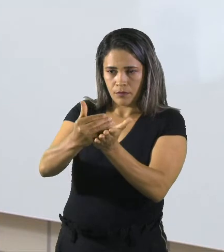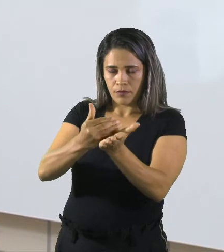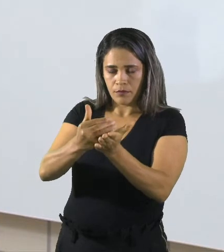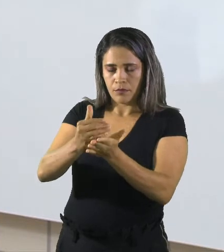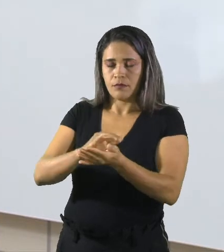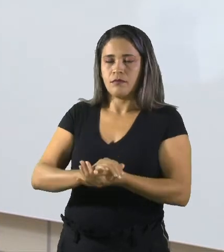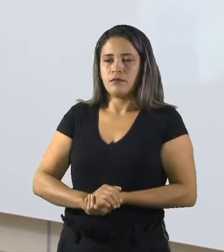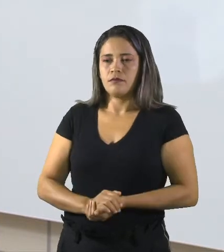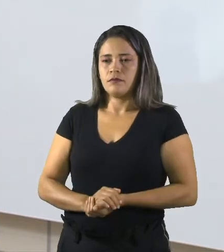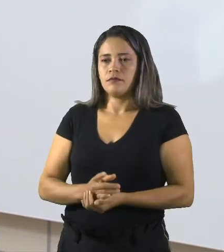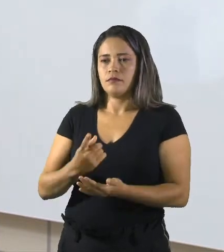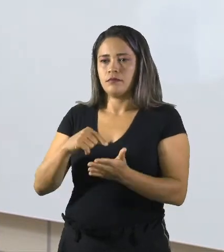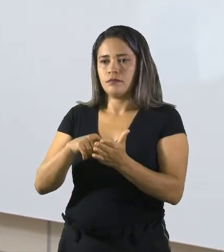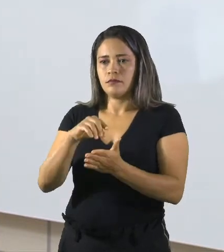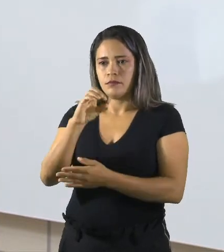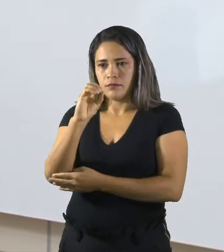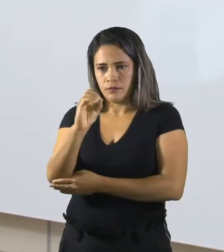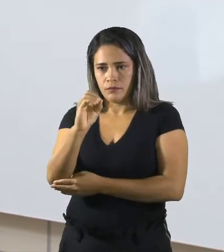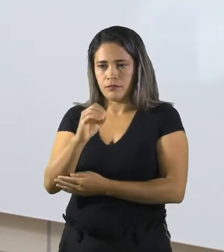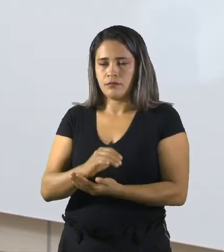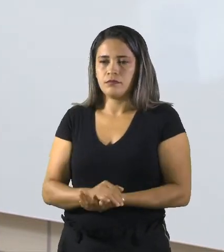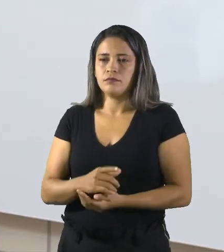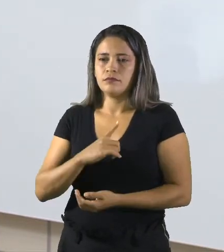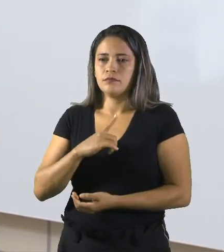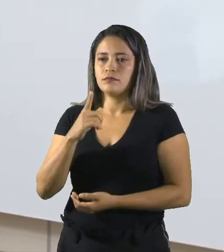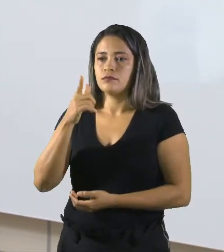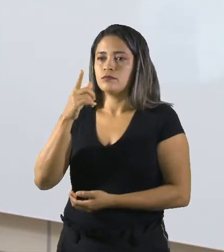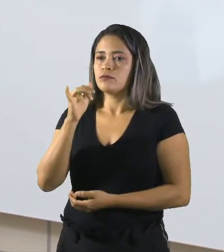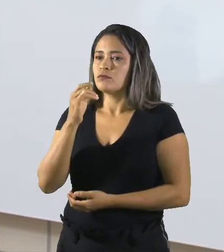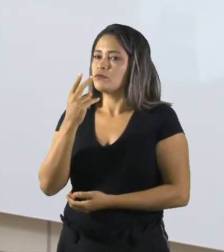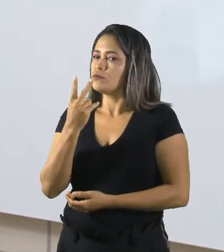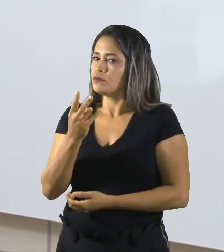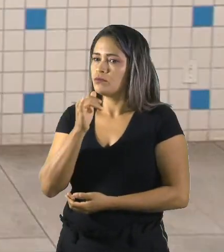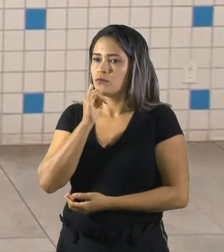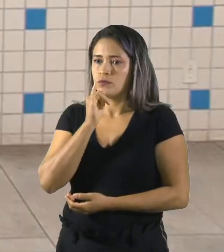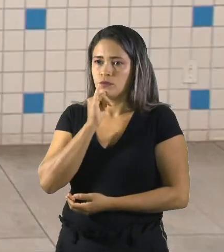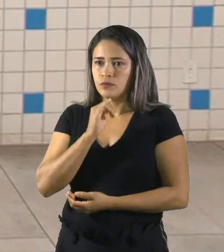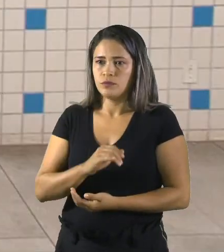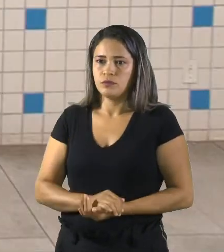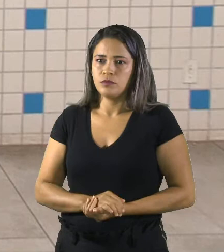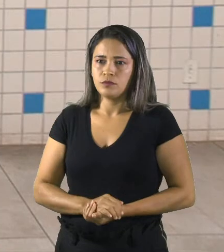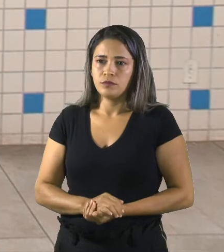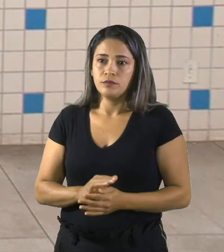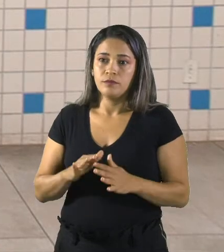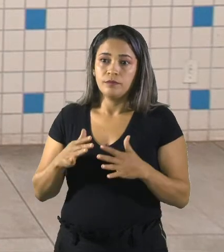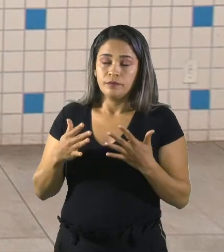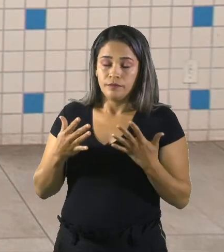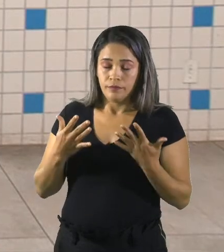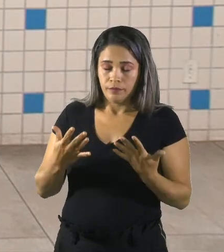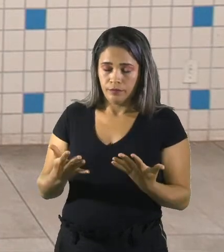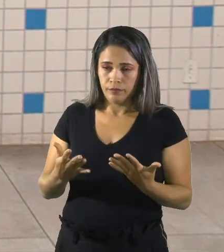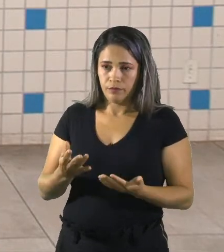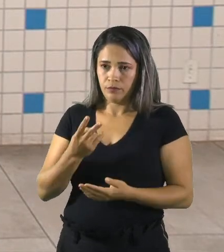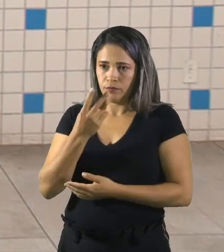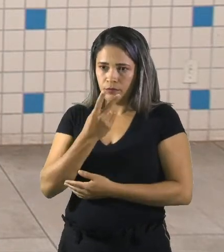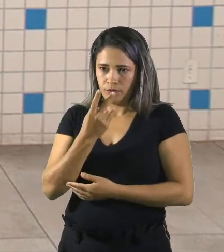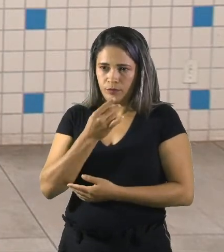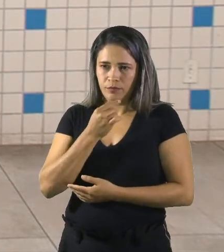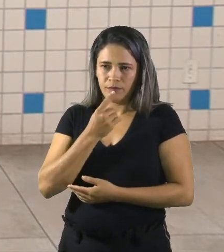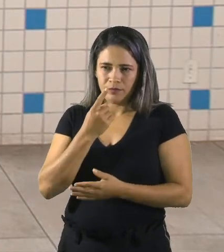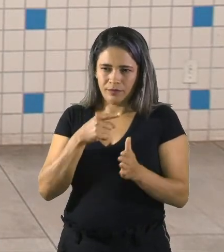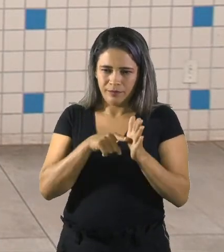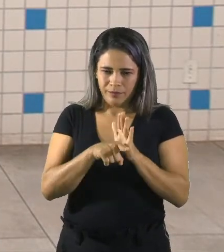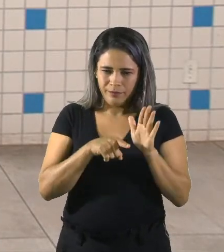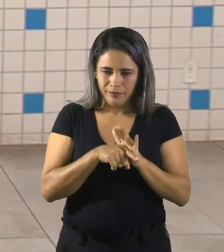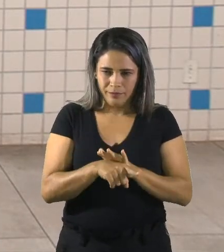o ponto O. Temos ainda 2 exemplos, vejam só. Então, pessoal, nos 2 primeiros exemplos, a gente trabalhou um